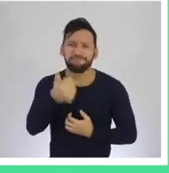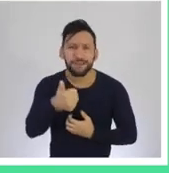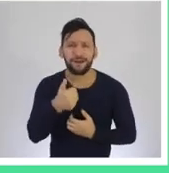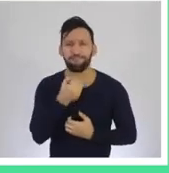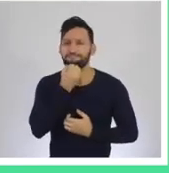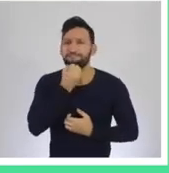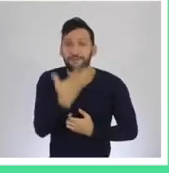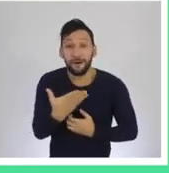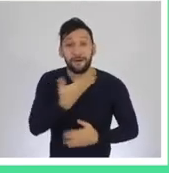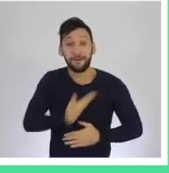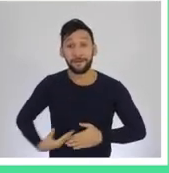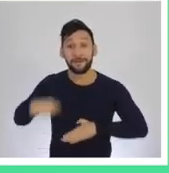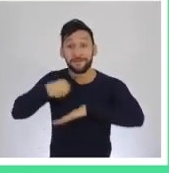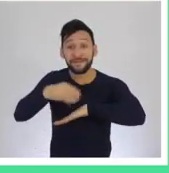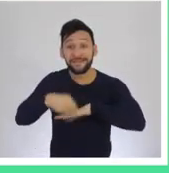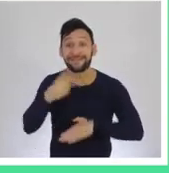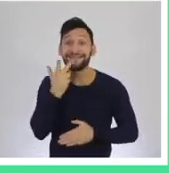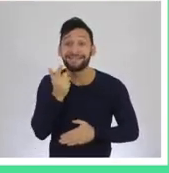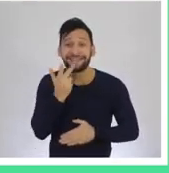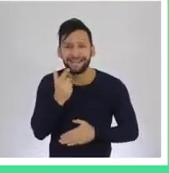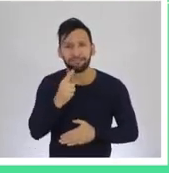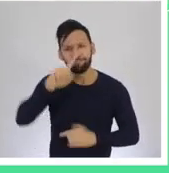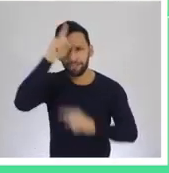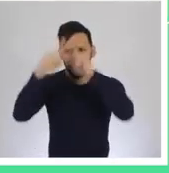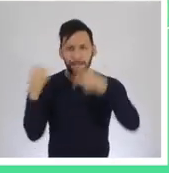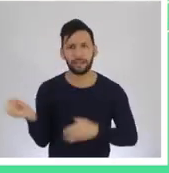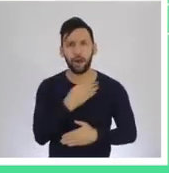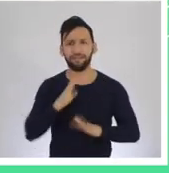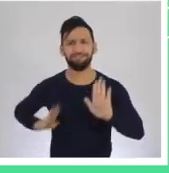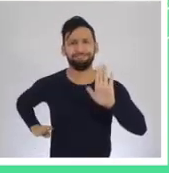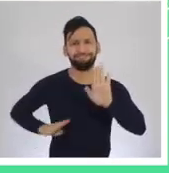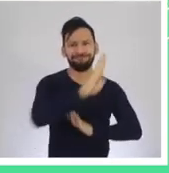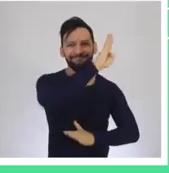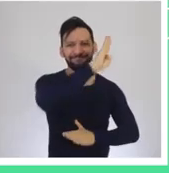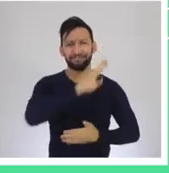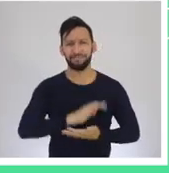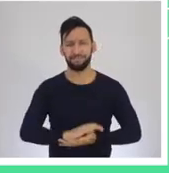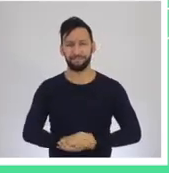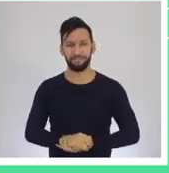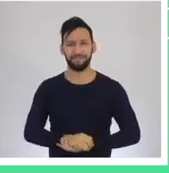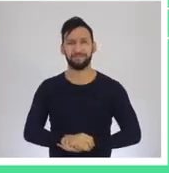celular. Governo do Estado do Ceará. Novas ideias. Novas conquistas.